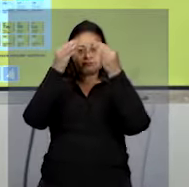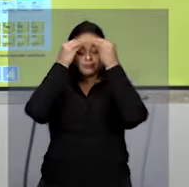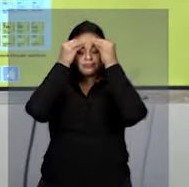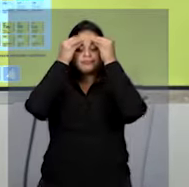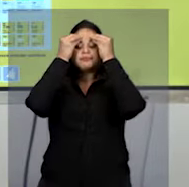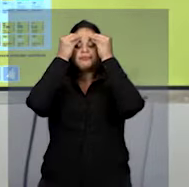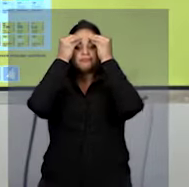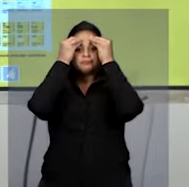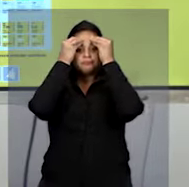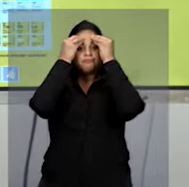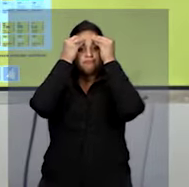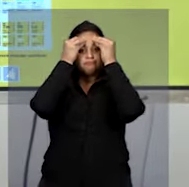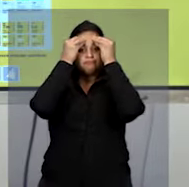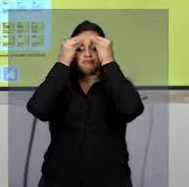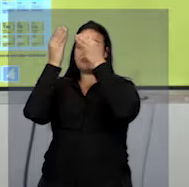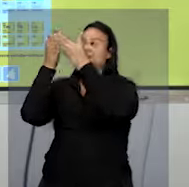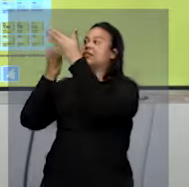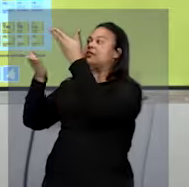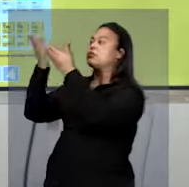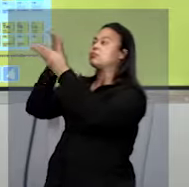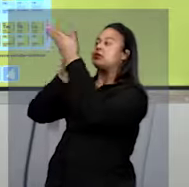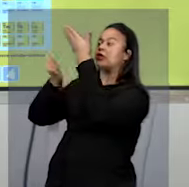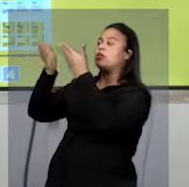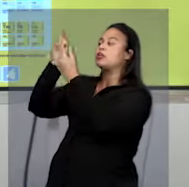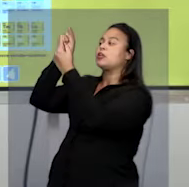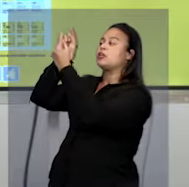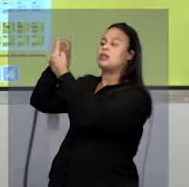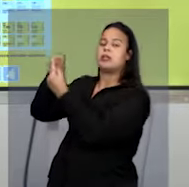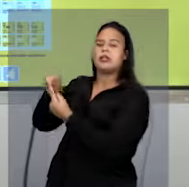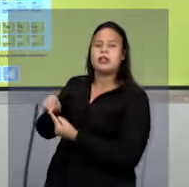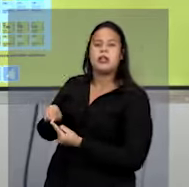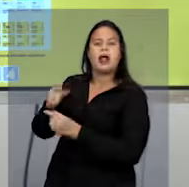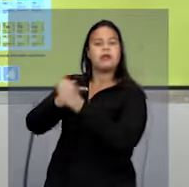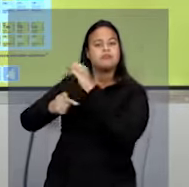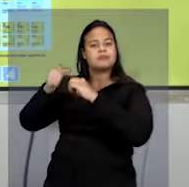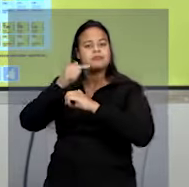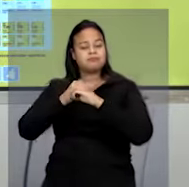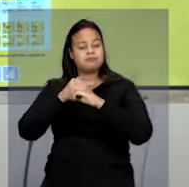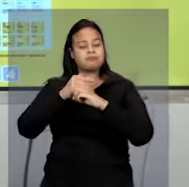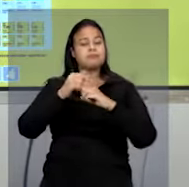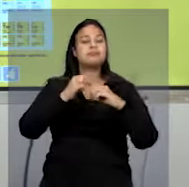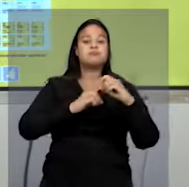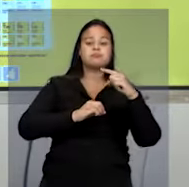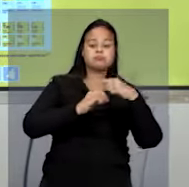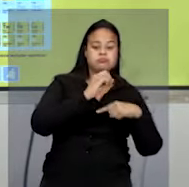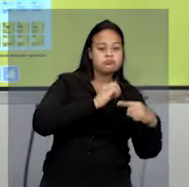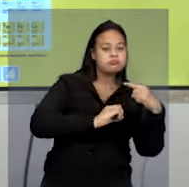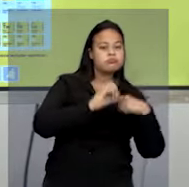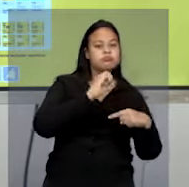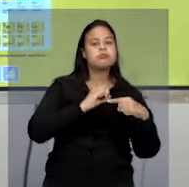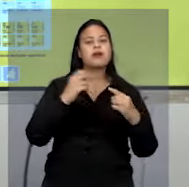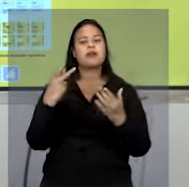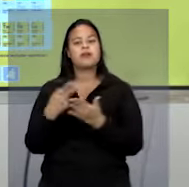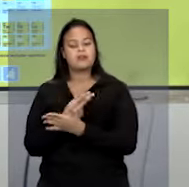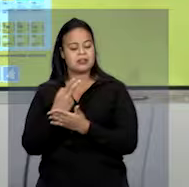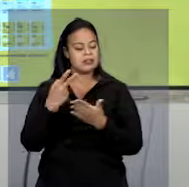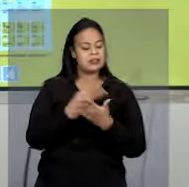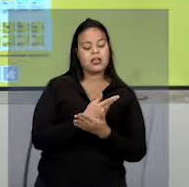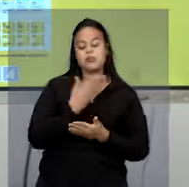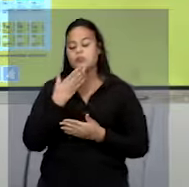Porque são a interação entre esses tipos de átomos que vai determinar o tipo de ligação que ocorre entre